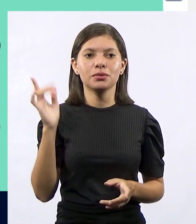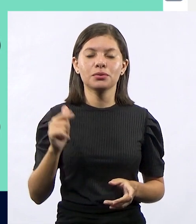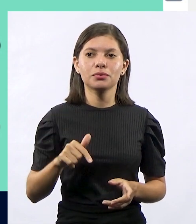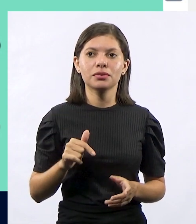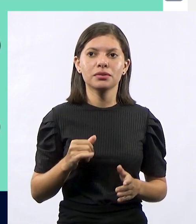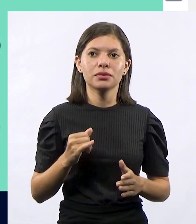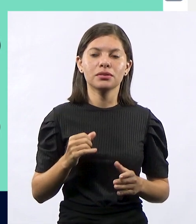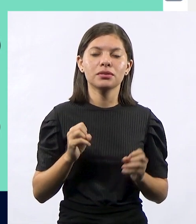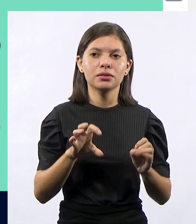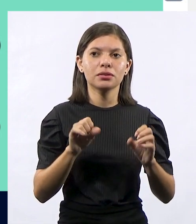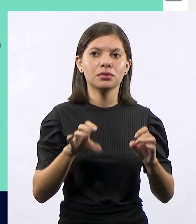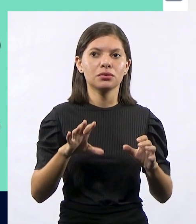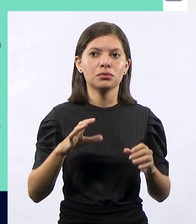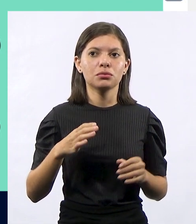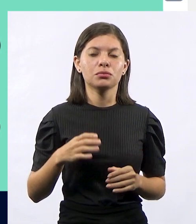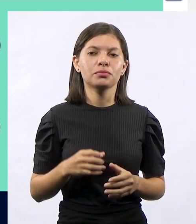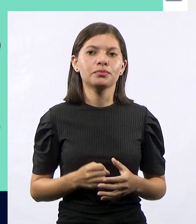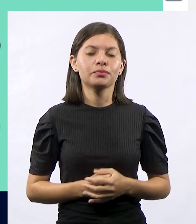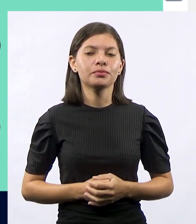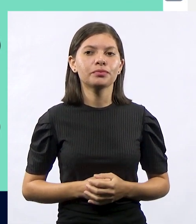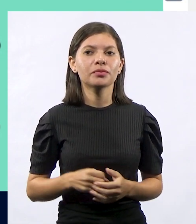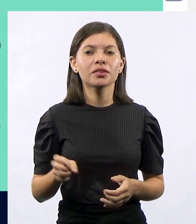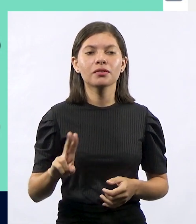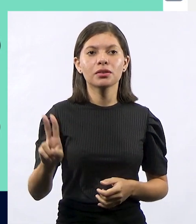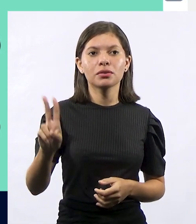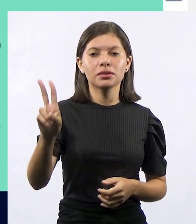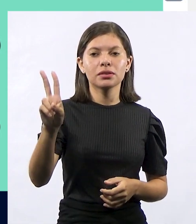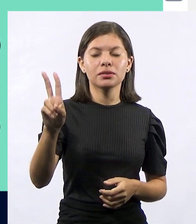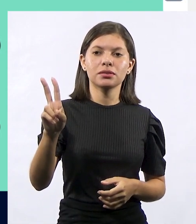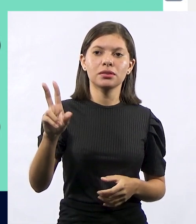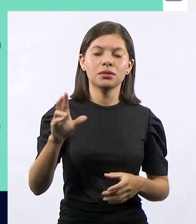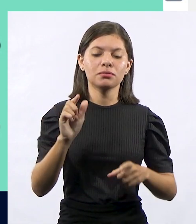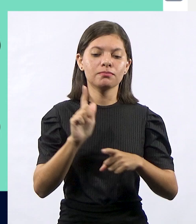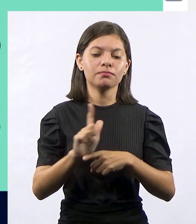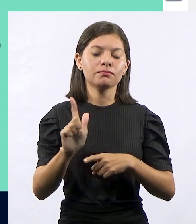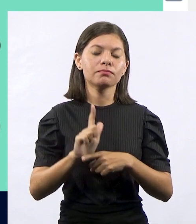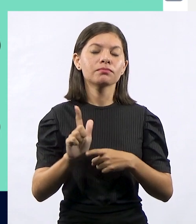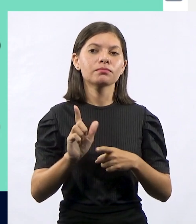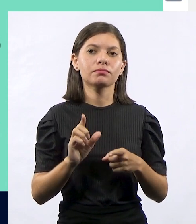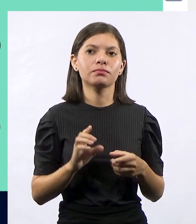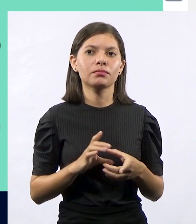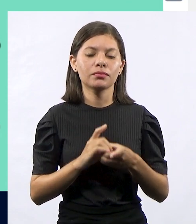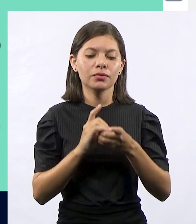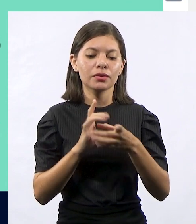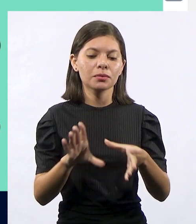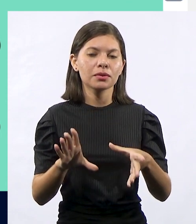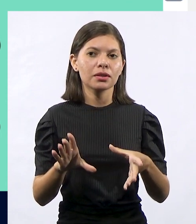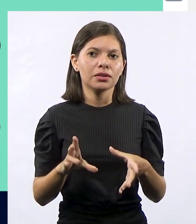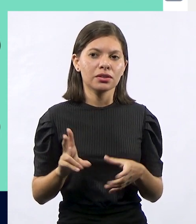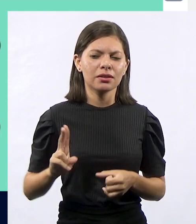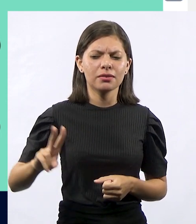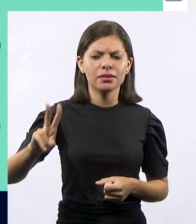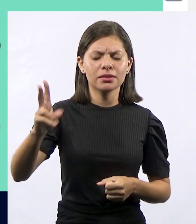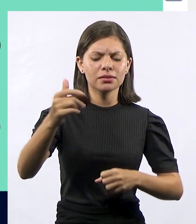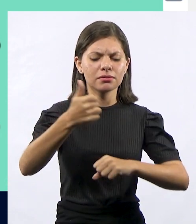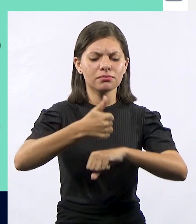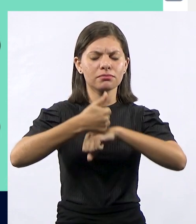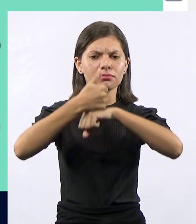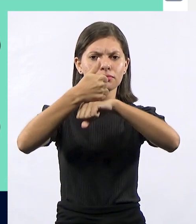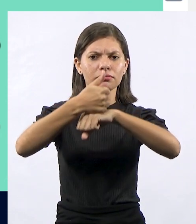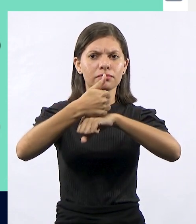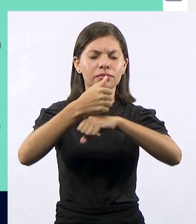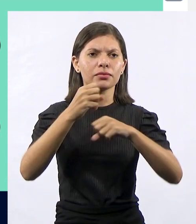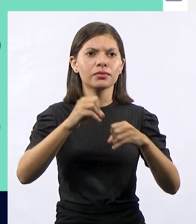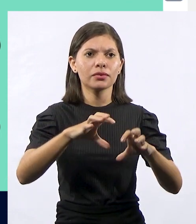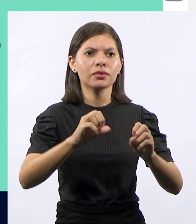nos estabelecimentos oficiais. E a valorização e a gestão democrática. A valorização dos profissionais